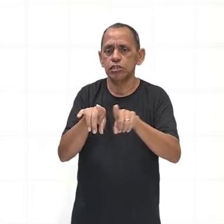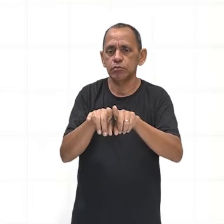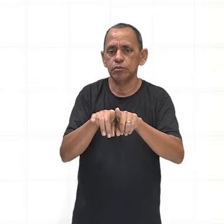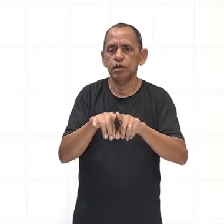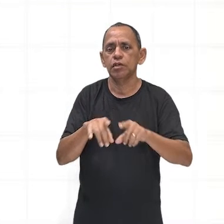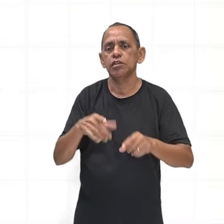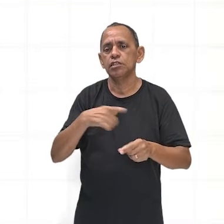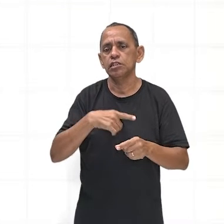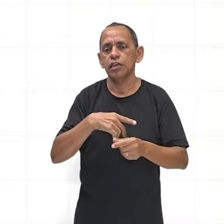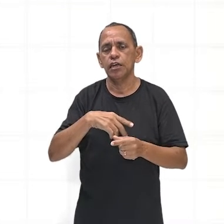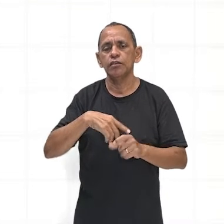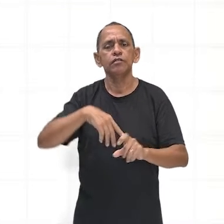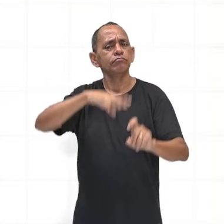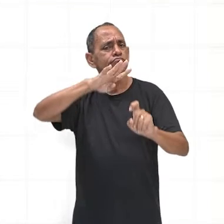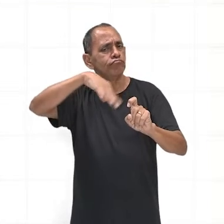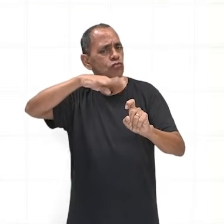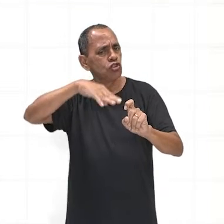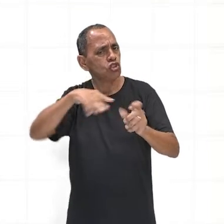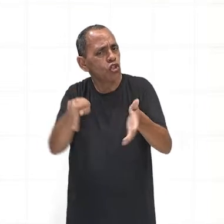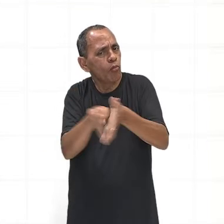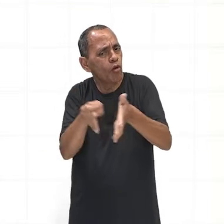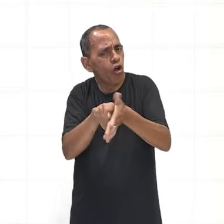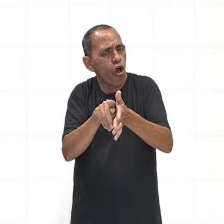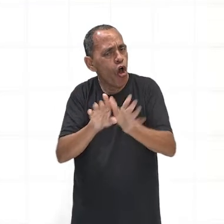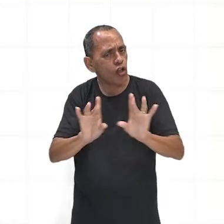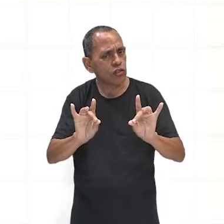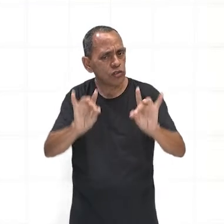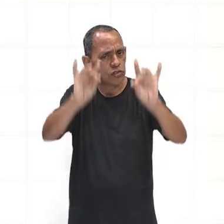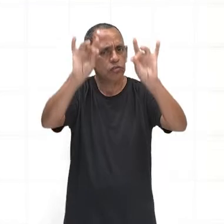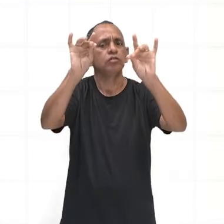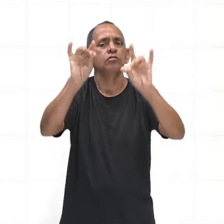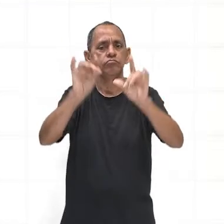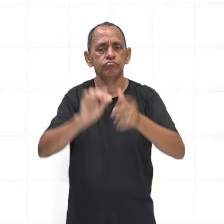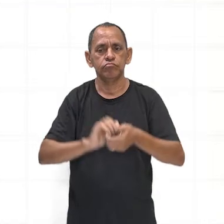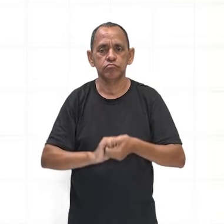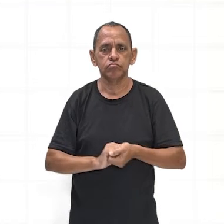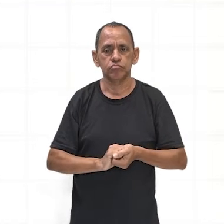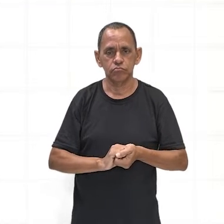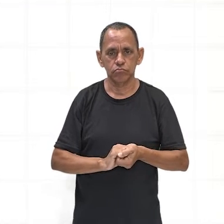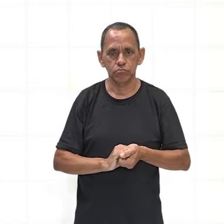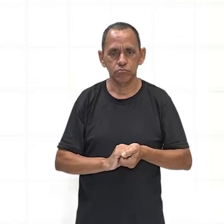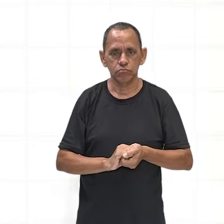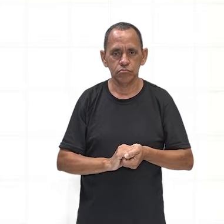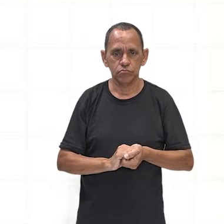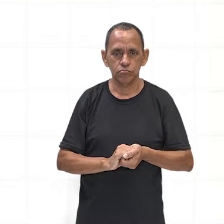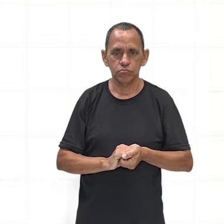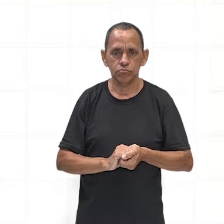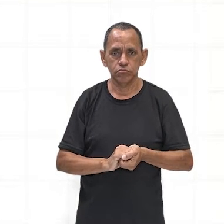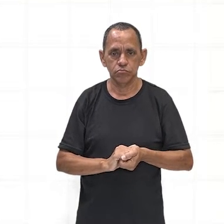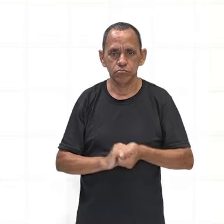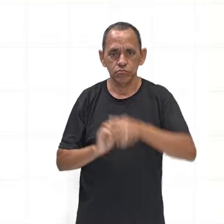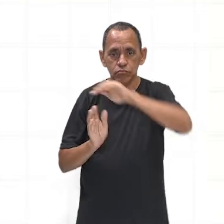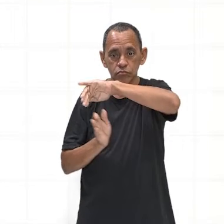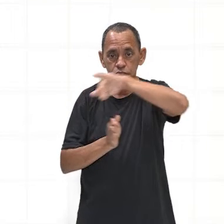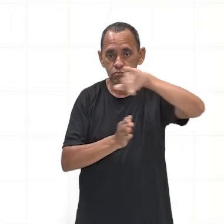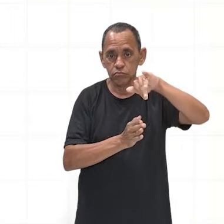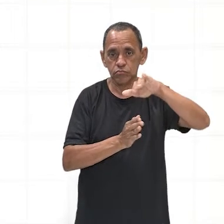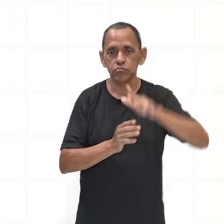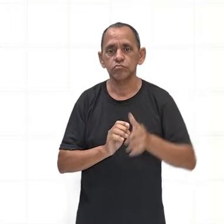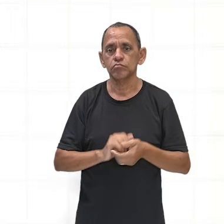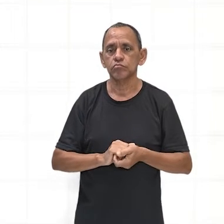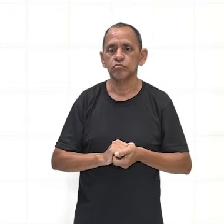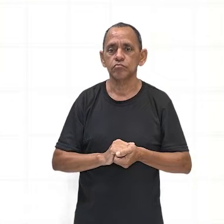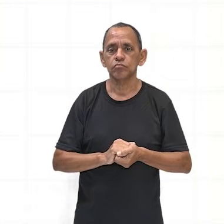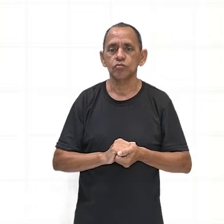suas divindades específicas, tá? Continuando, olha só, nós vamos ver aí a decadência